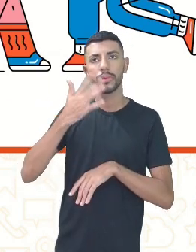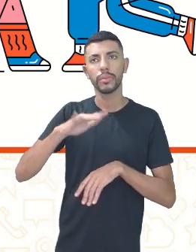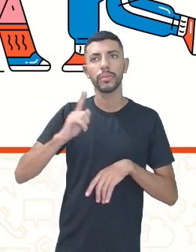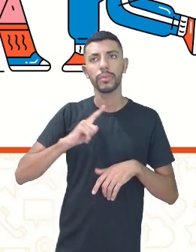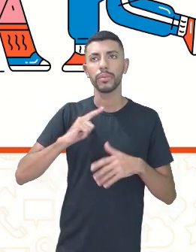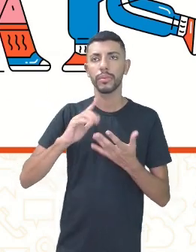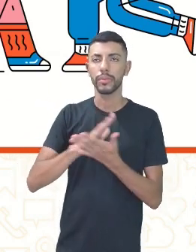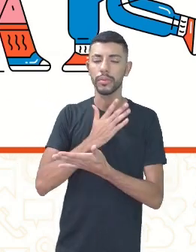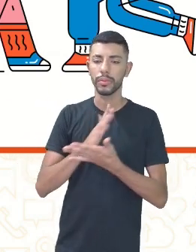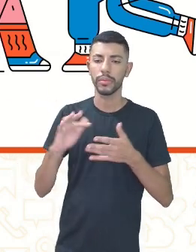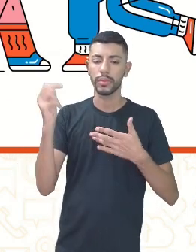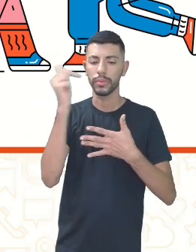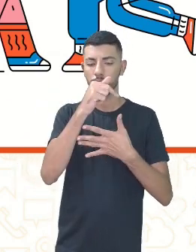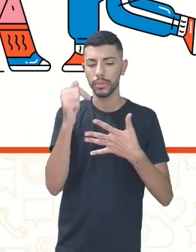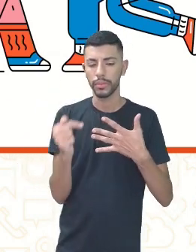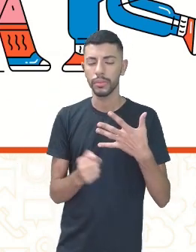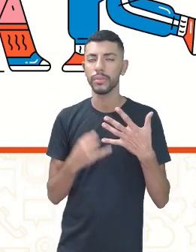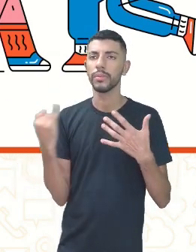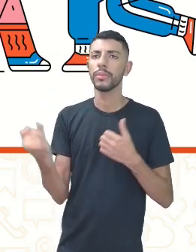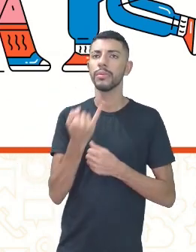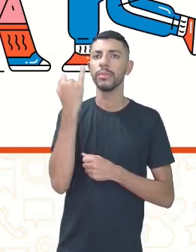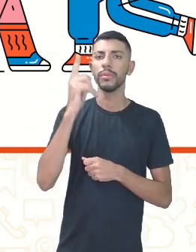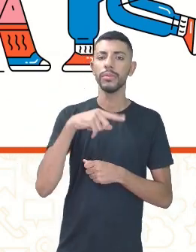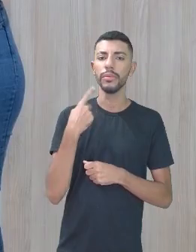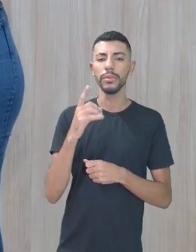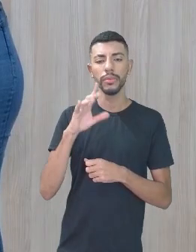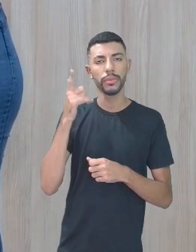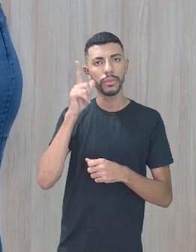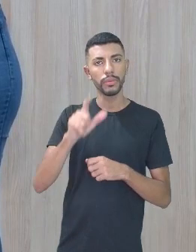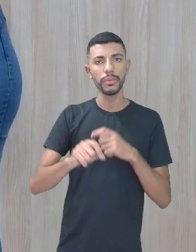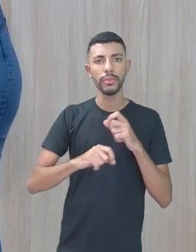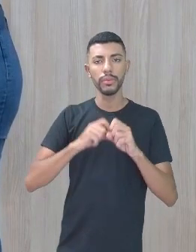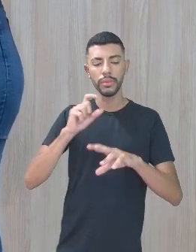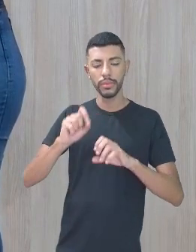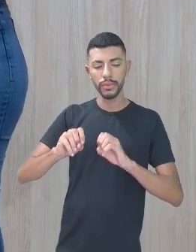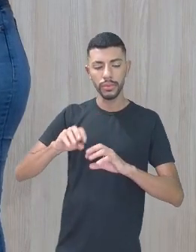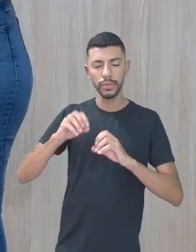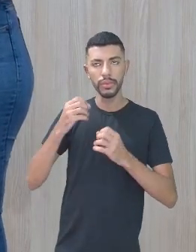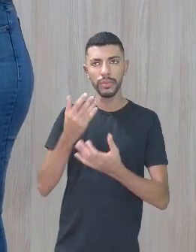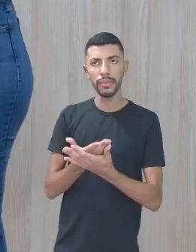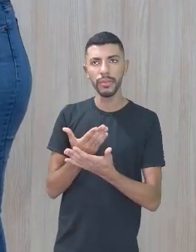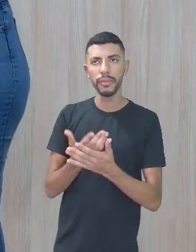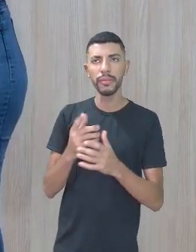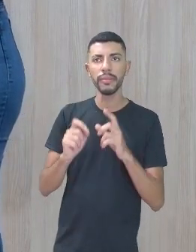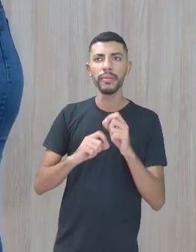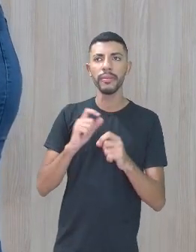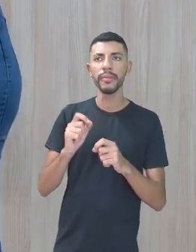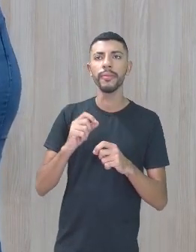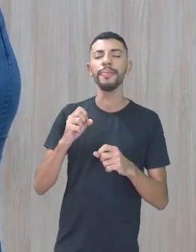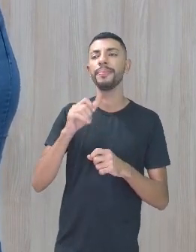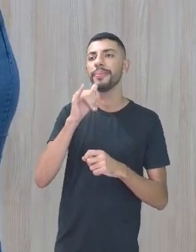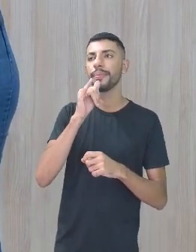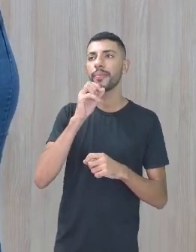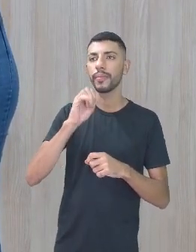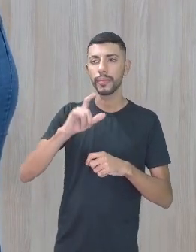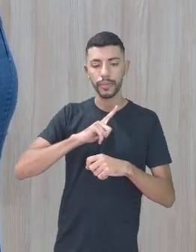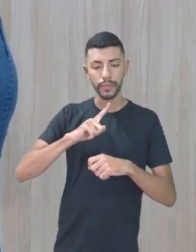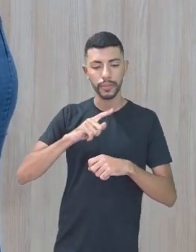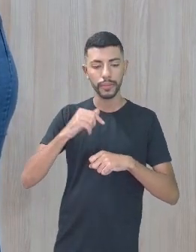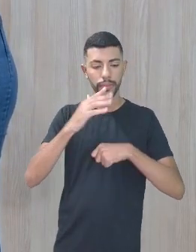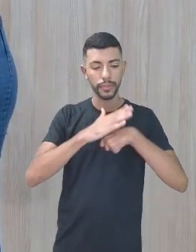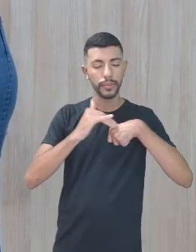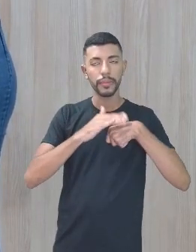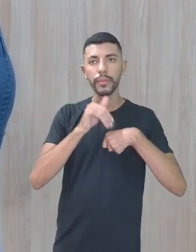gente só consegue trabalhar se a gente estiver construindo um trabalho no viés do afeto. Então, a gente fala da imagem positiva de si.